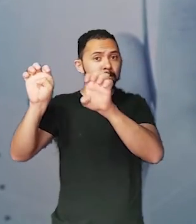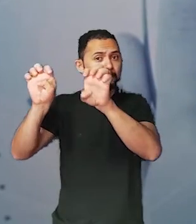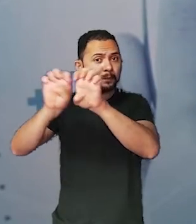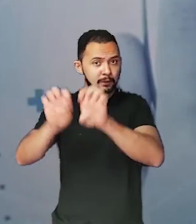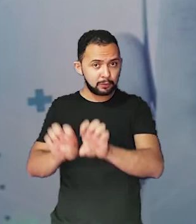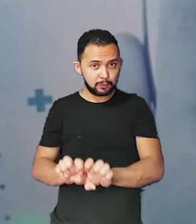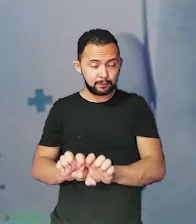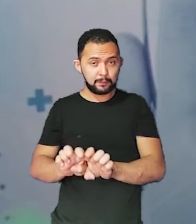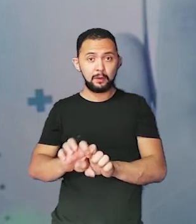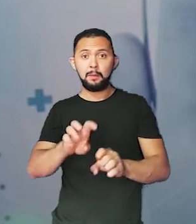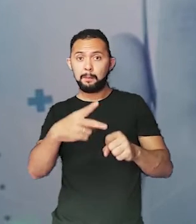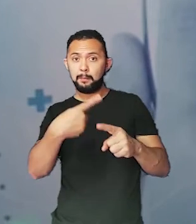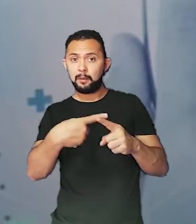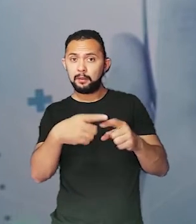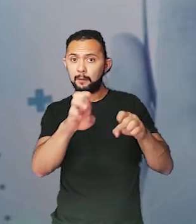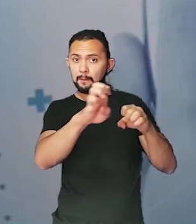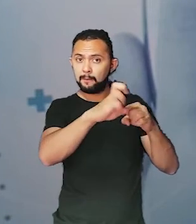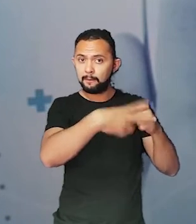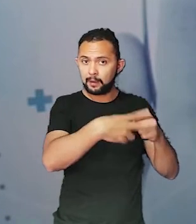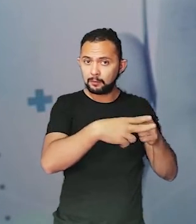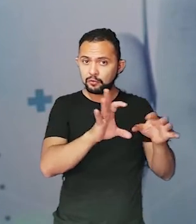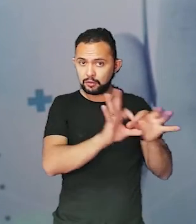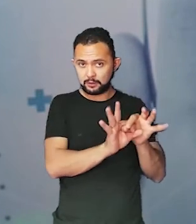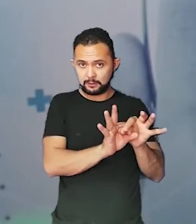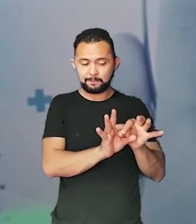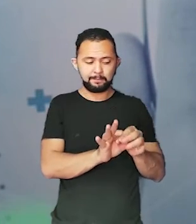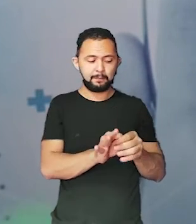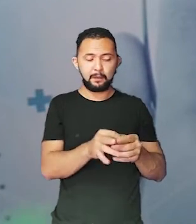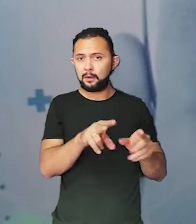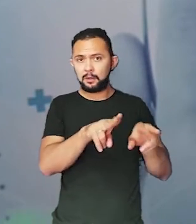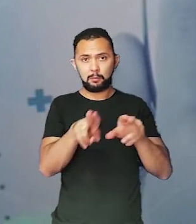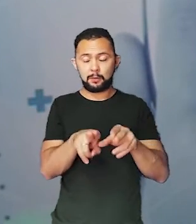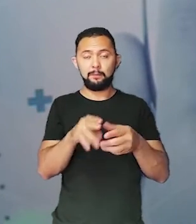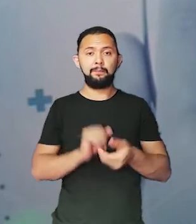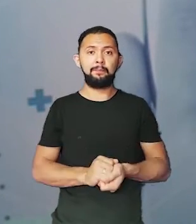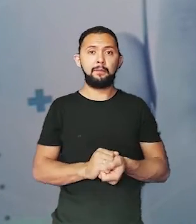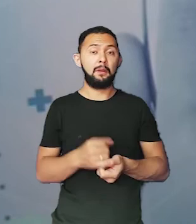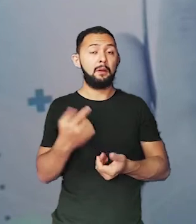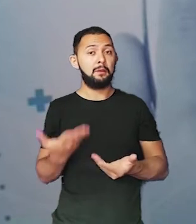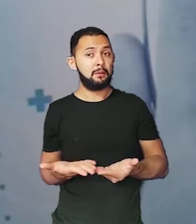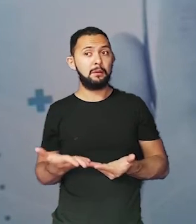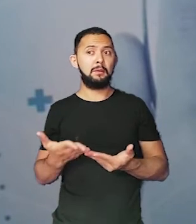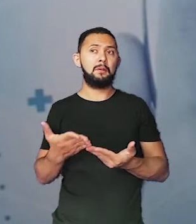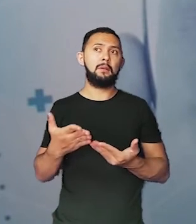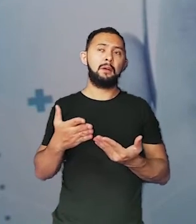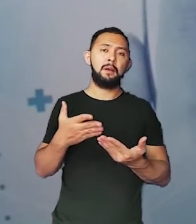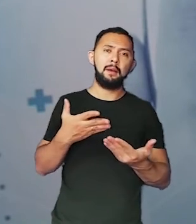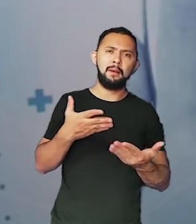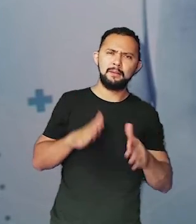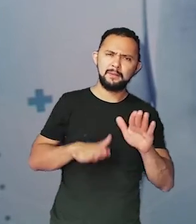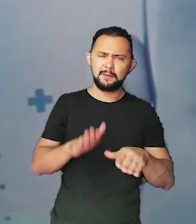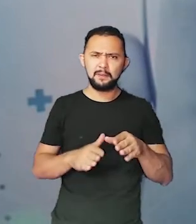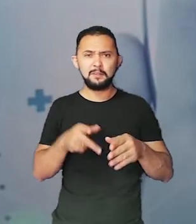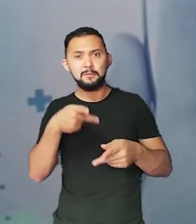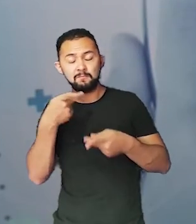do jeito que eu coloquei lá no exemplo, está aqui também muito parecido. É lógico que na nossa fala, no